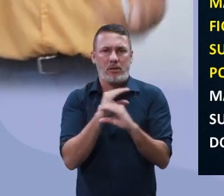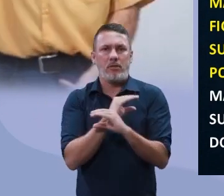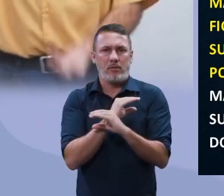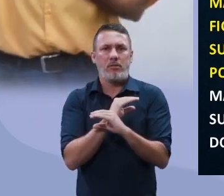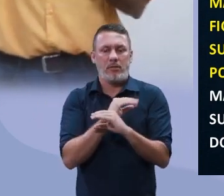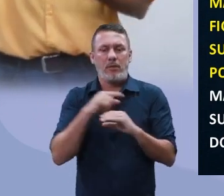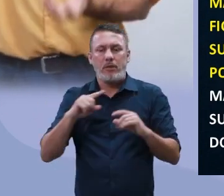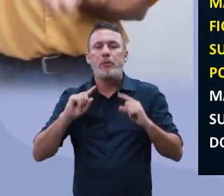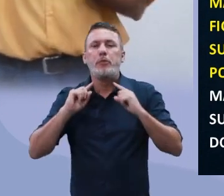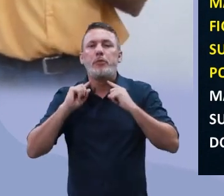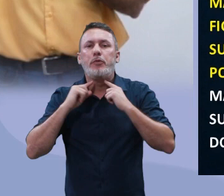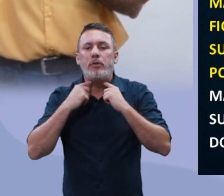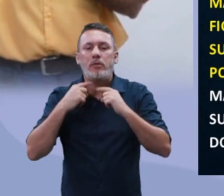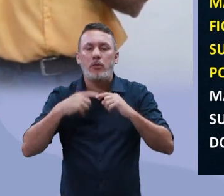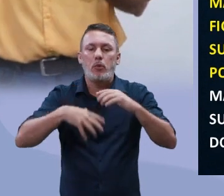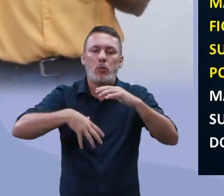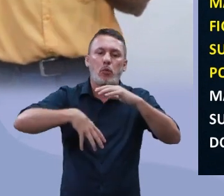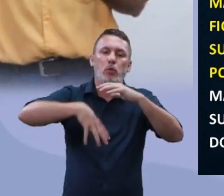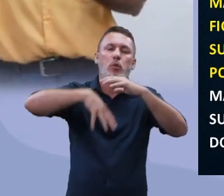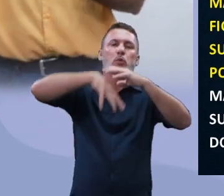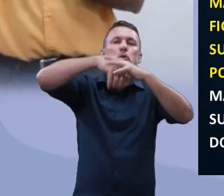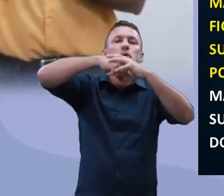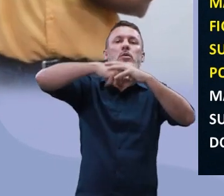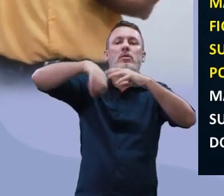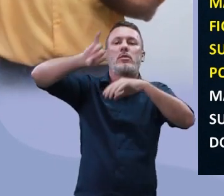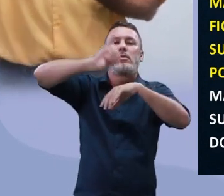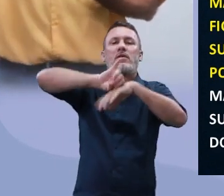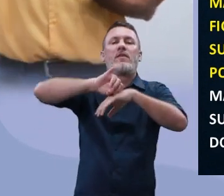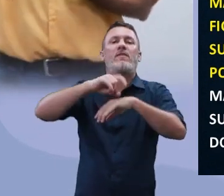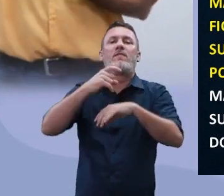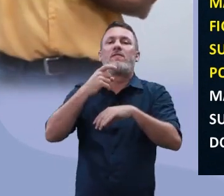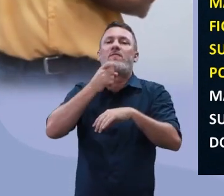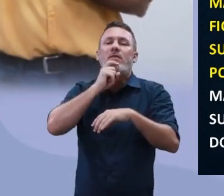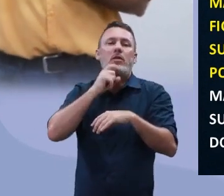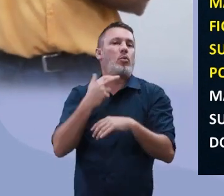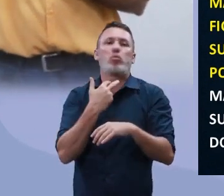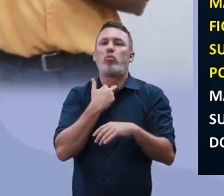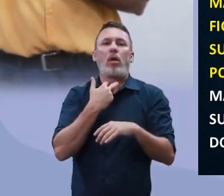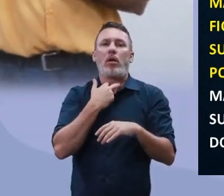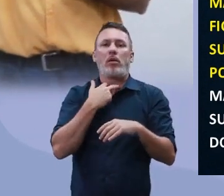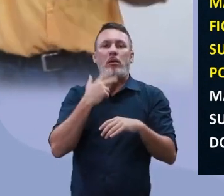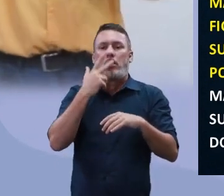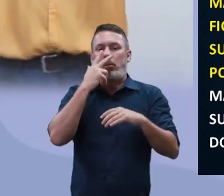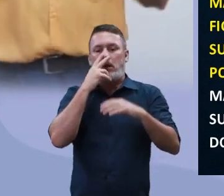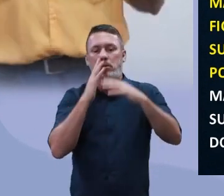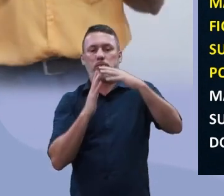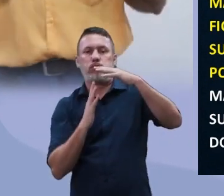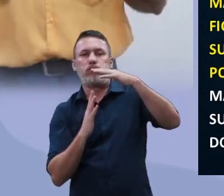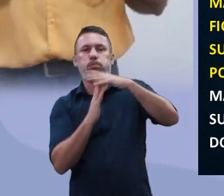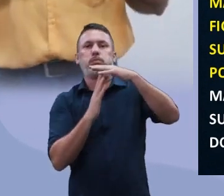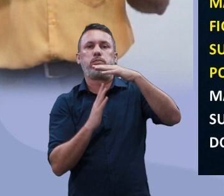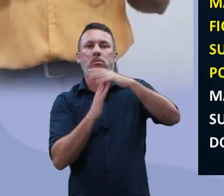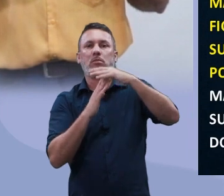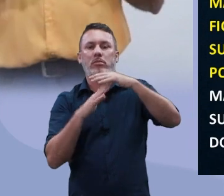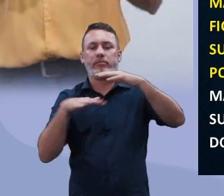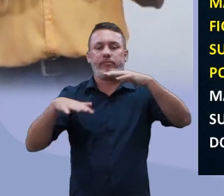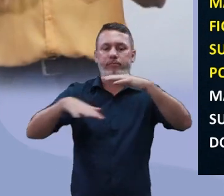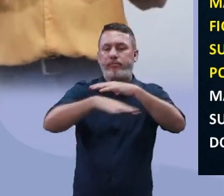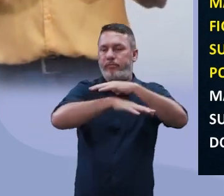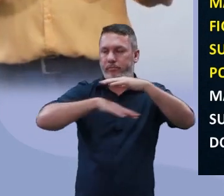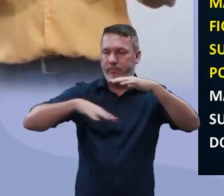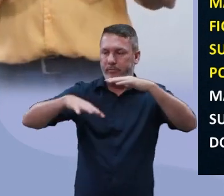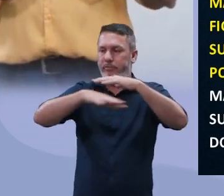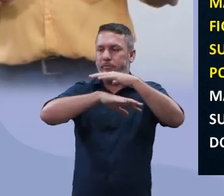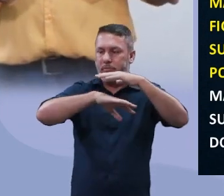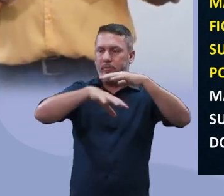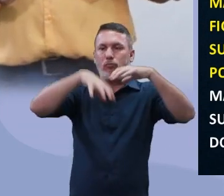elevada. E essa poluição não consegue vencer a massa fria que acabou por se estacionar acima dessa área urbana. E aí é